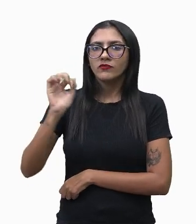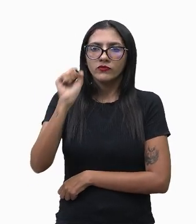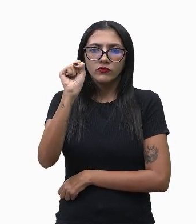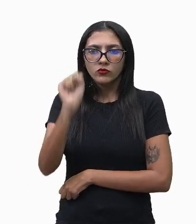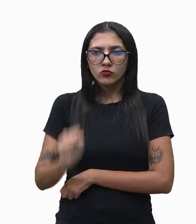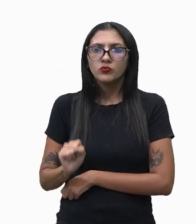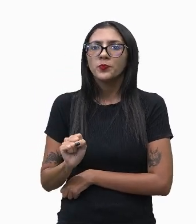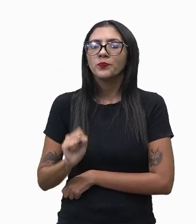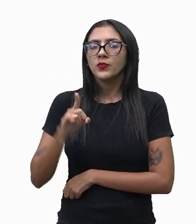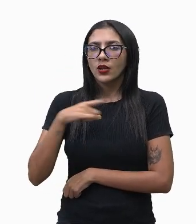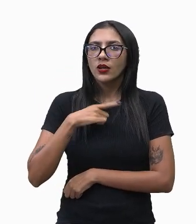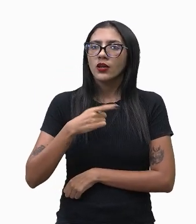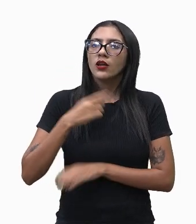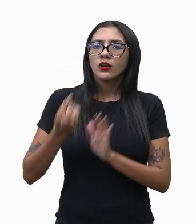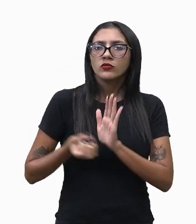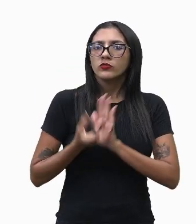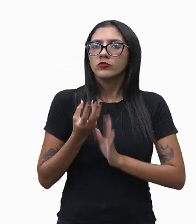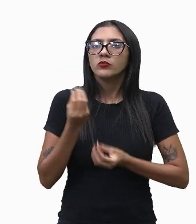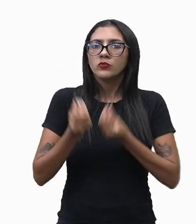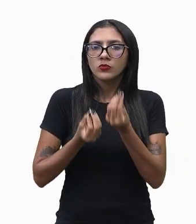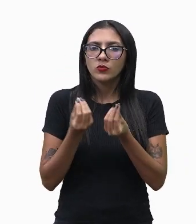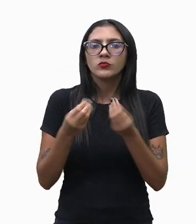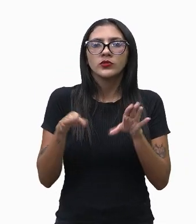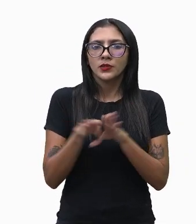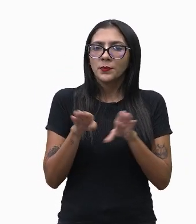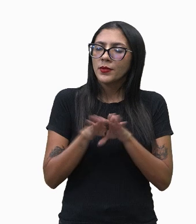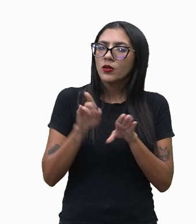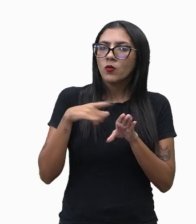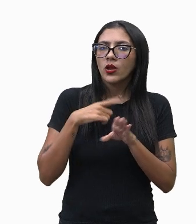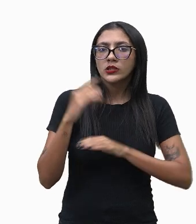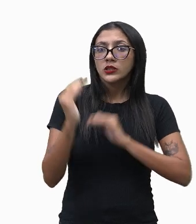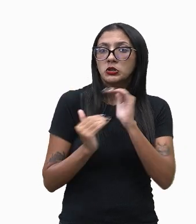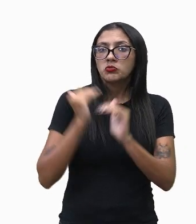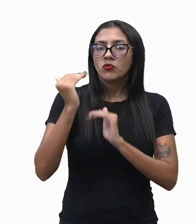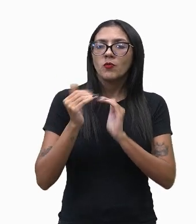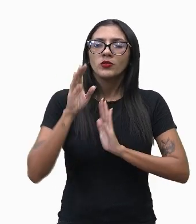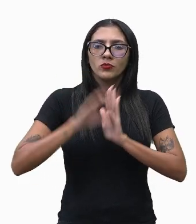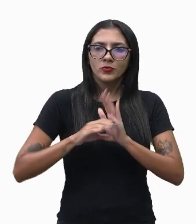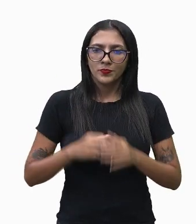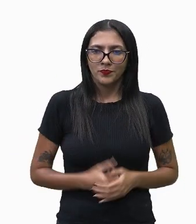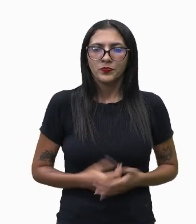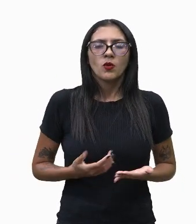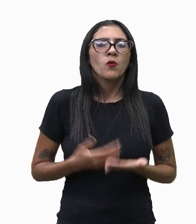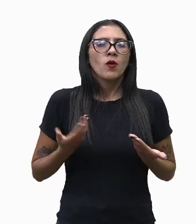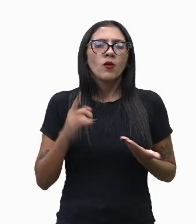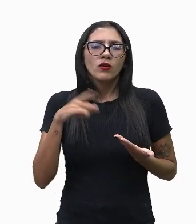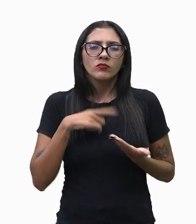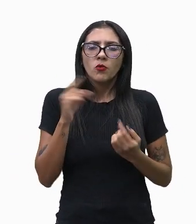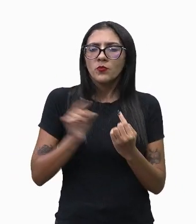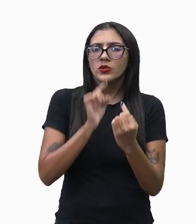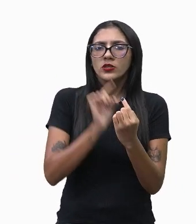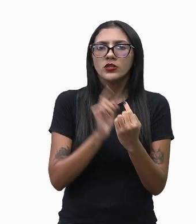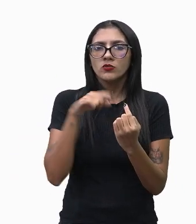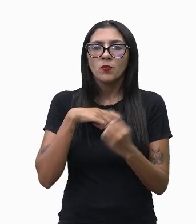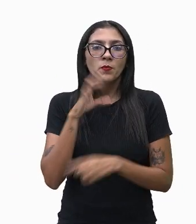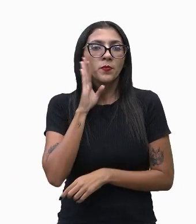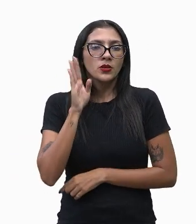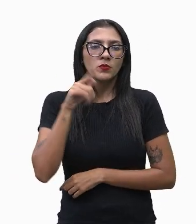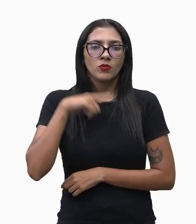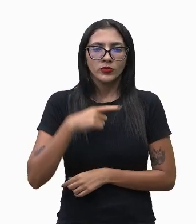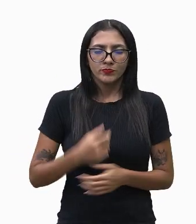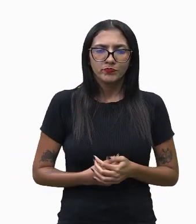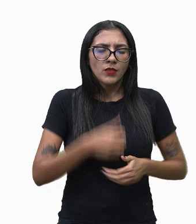Cúpula Mundial sobre o Desenvolvimento Sustentável. Então, qual era o objetivo da Rio+10? Avaliar os